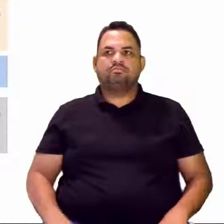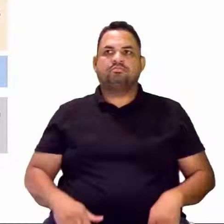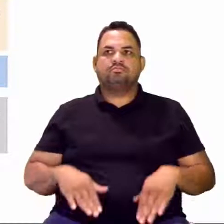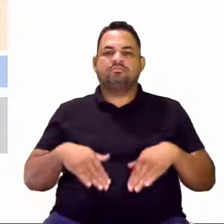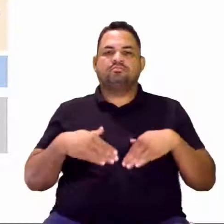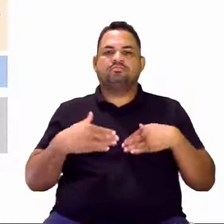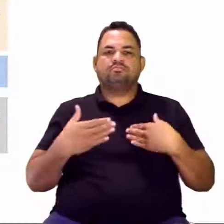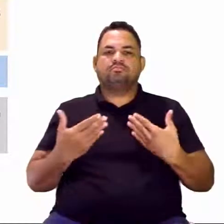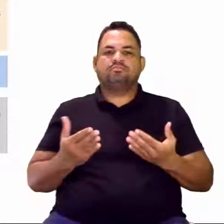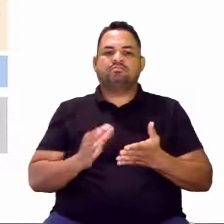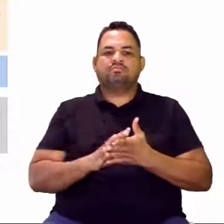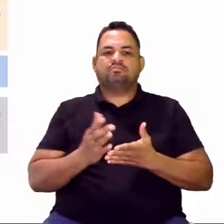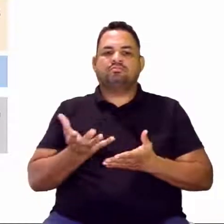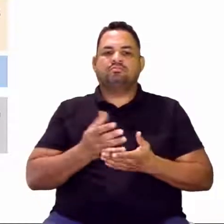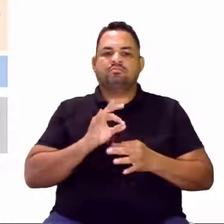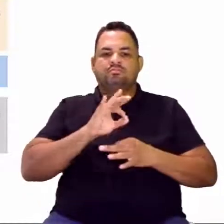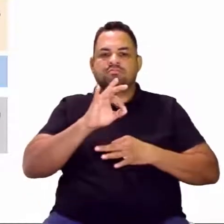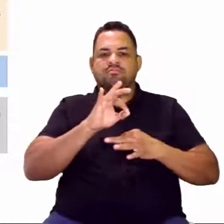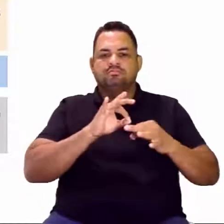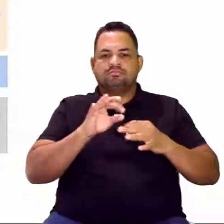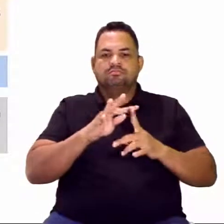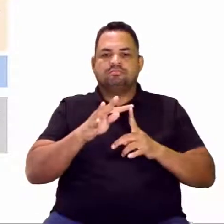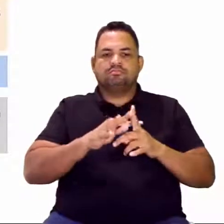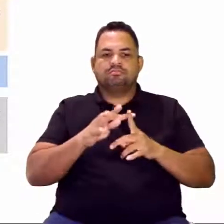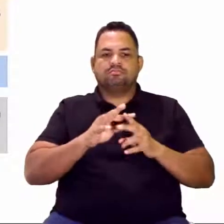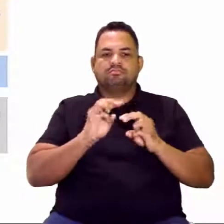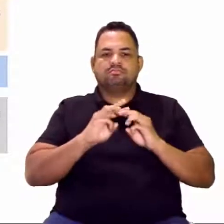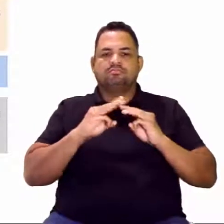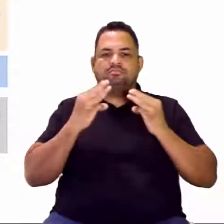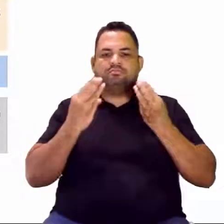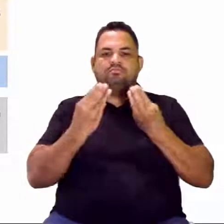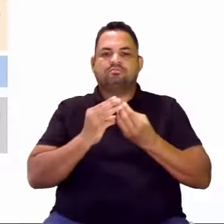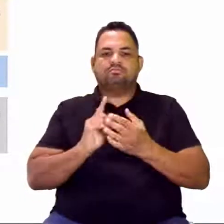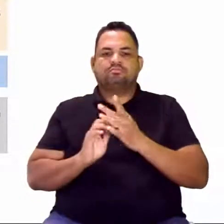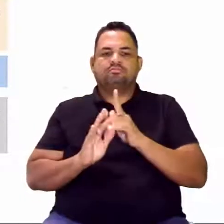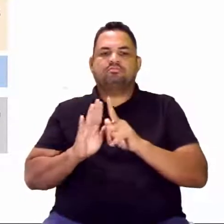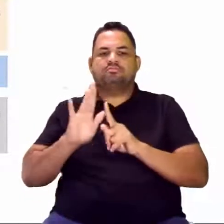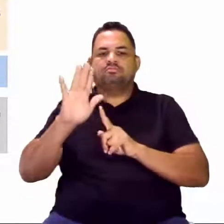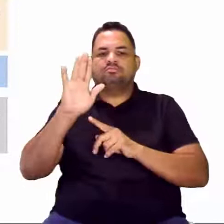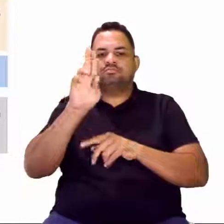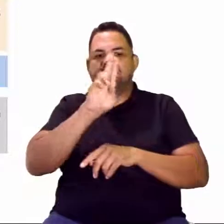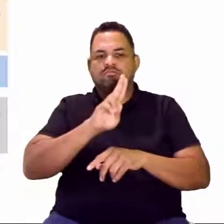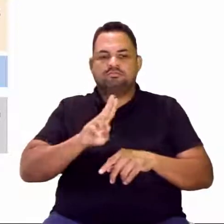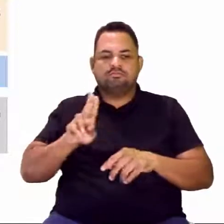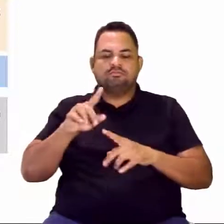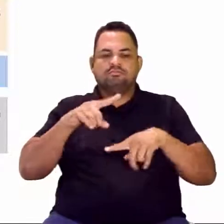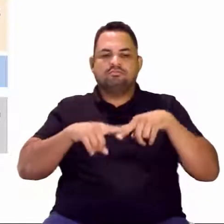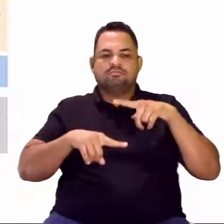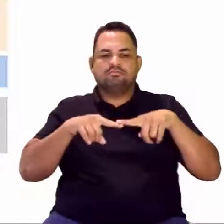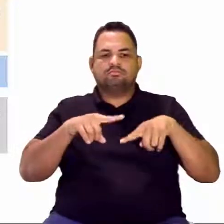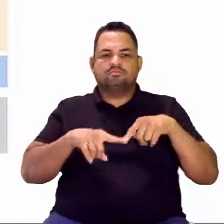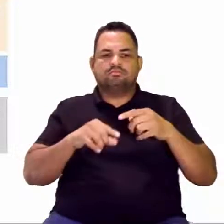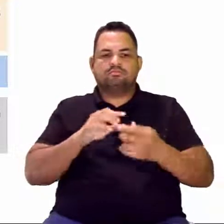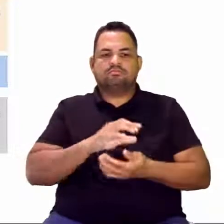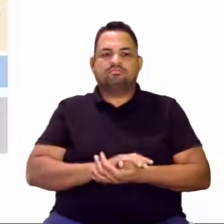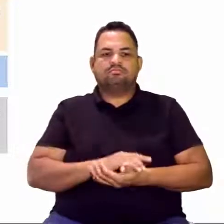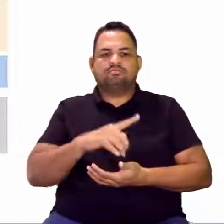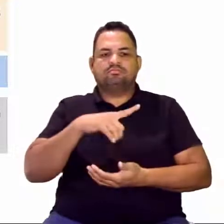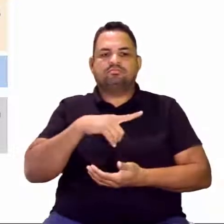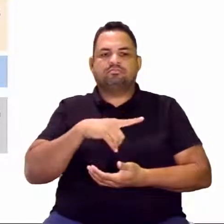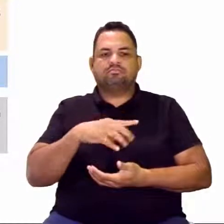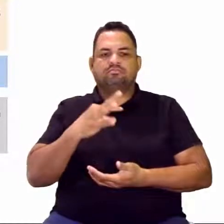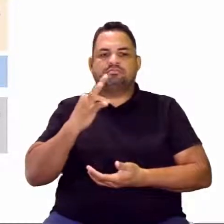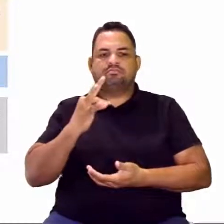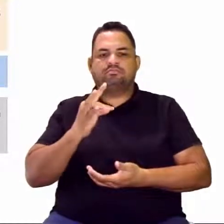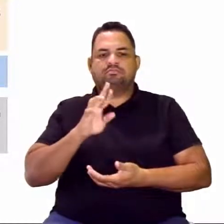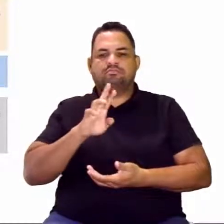quando queremos medir a temperatura de uma massa de gás, utilizamos um instrumento, que esse instrumento